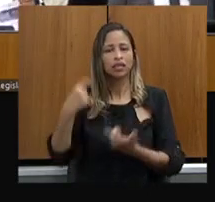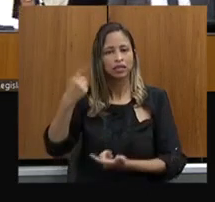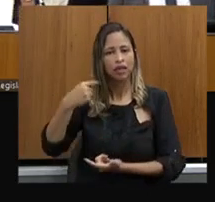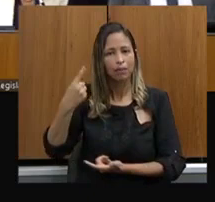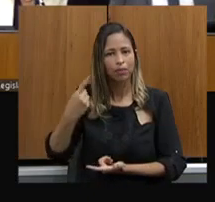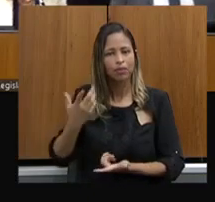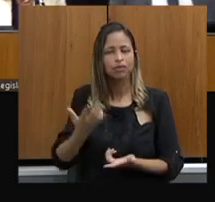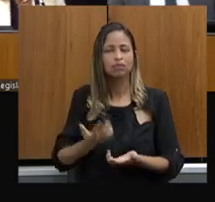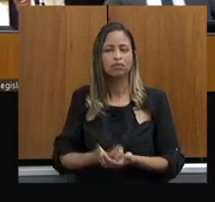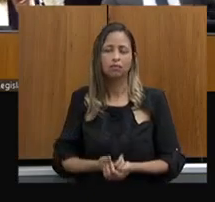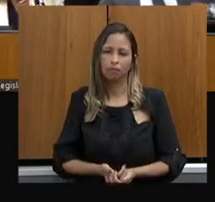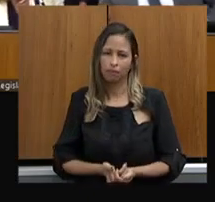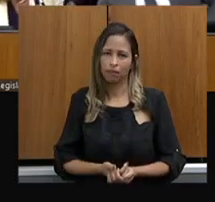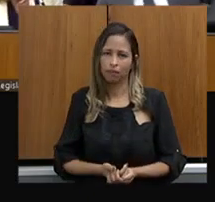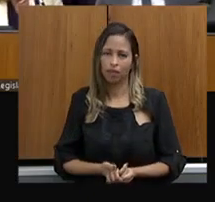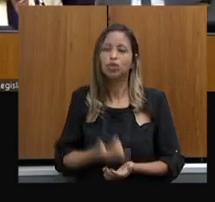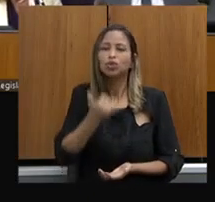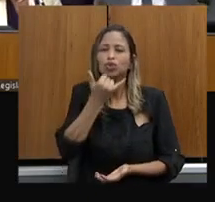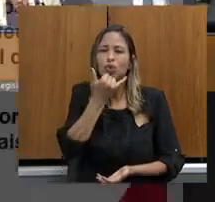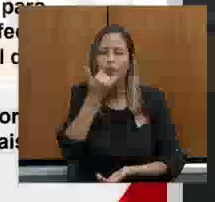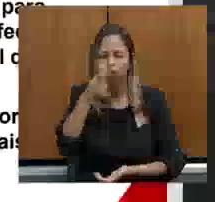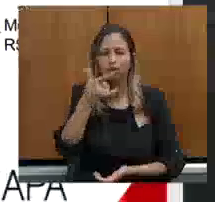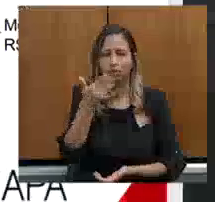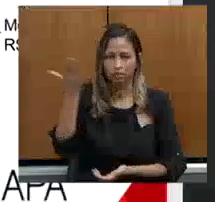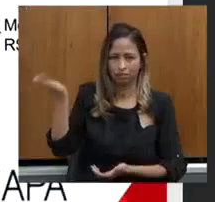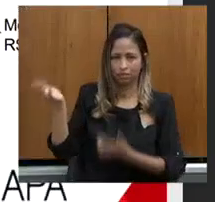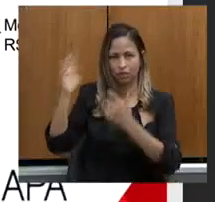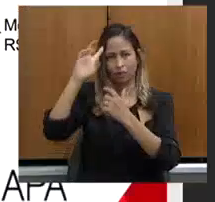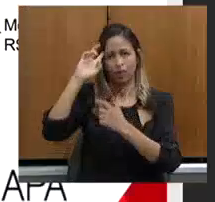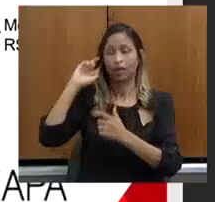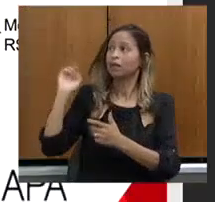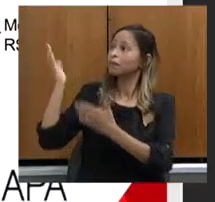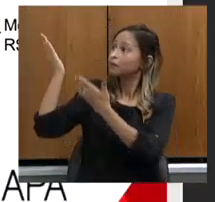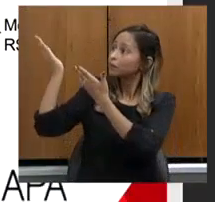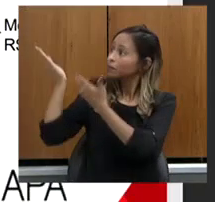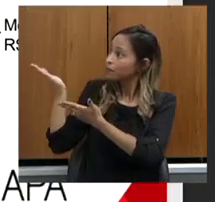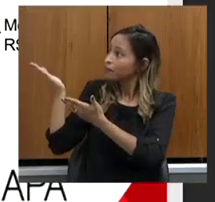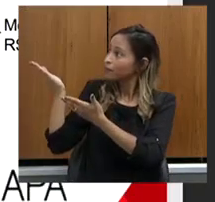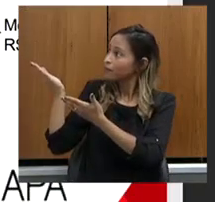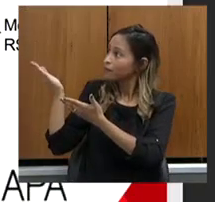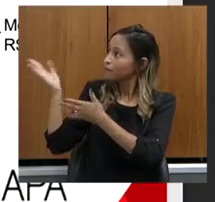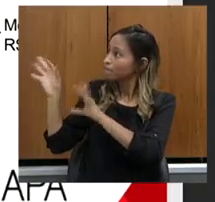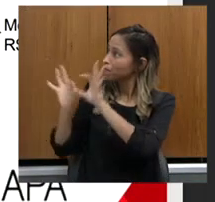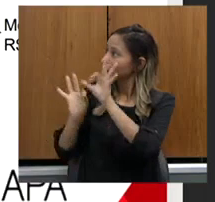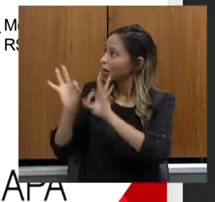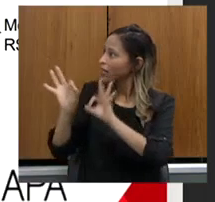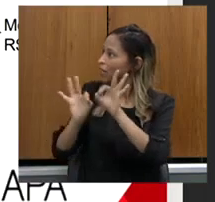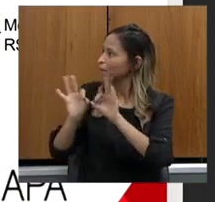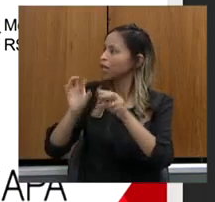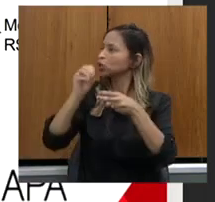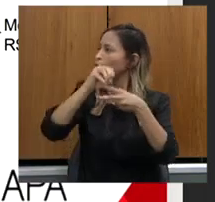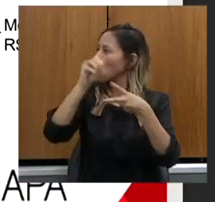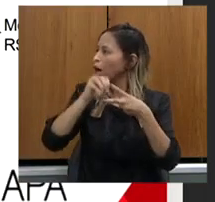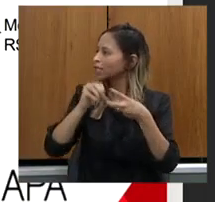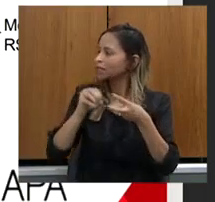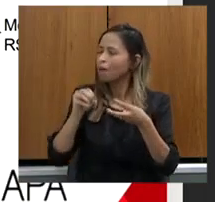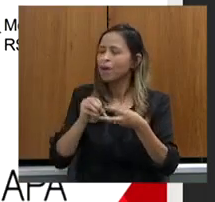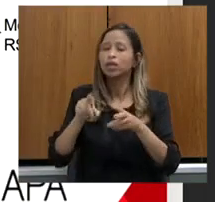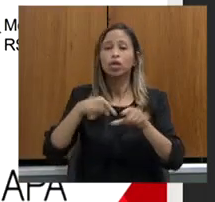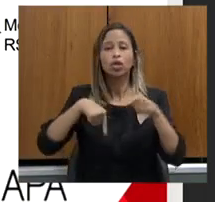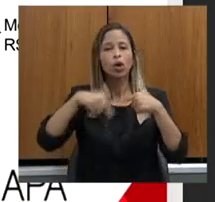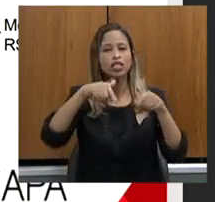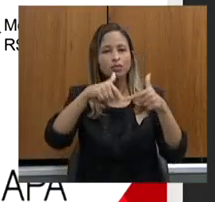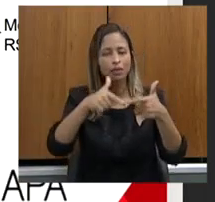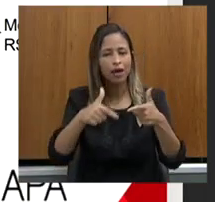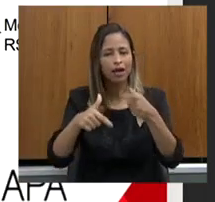e de isso desculpa pode passar ainda na parte de planejamento e orçamento nós temos trabalhado